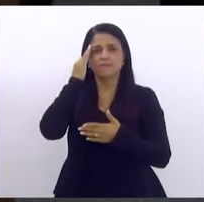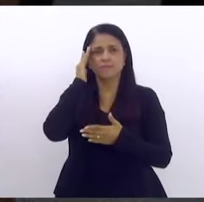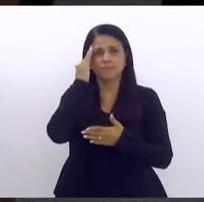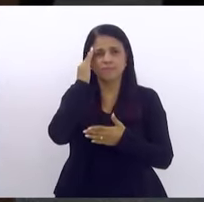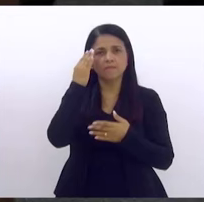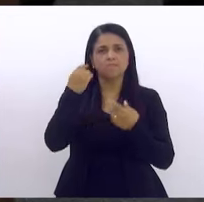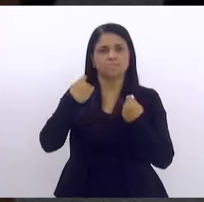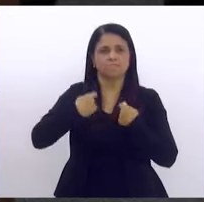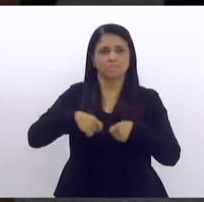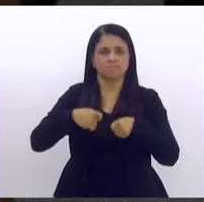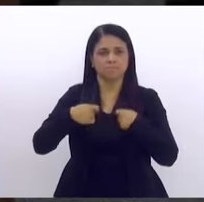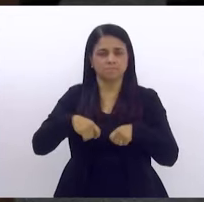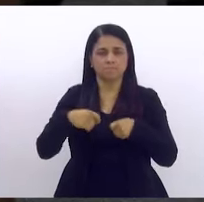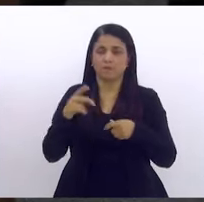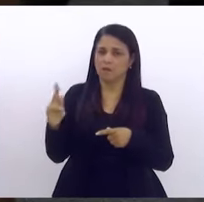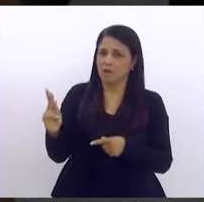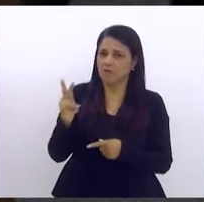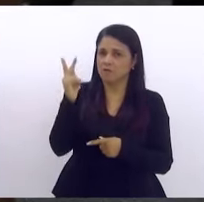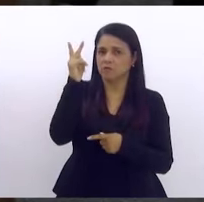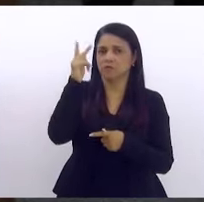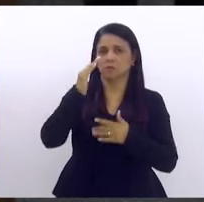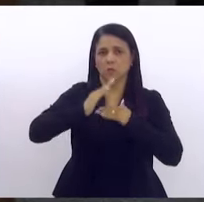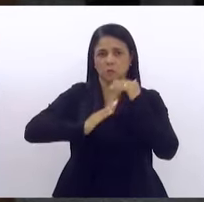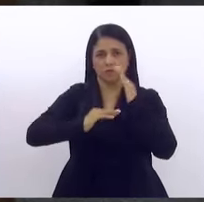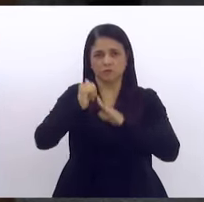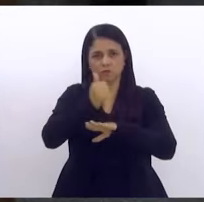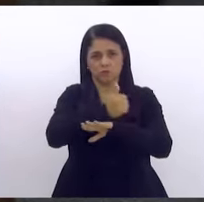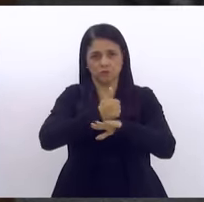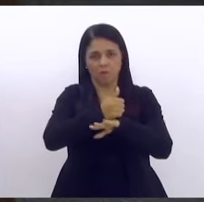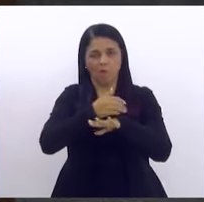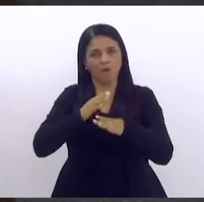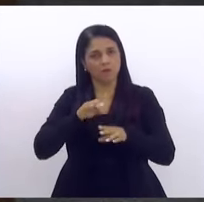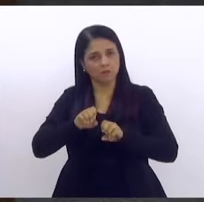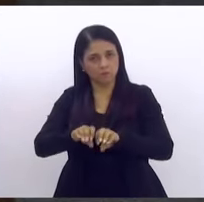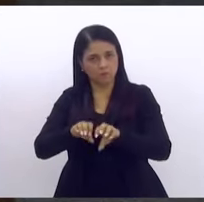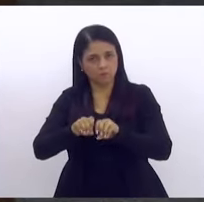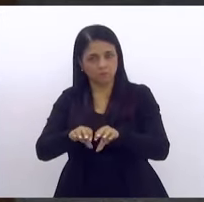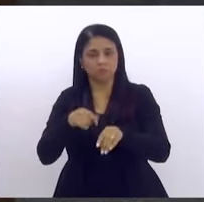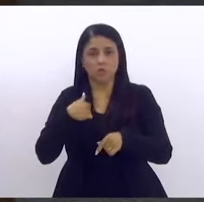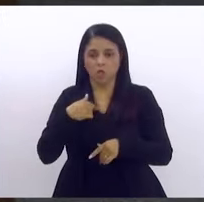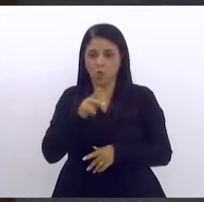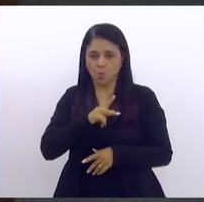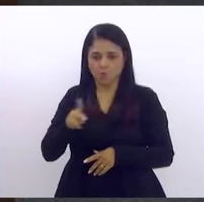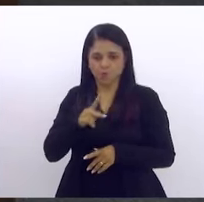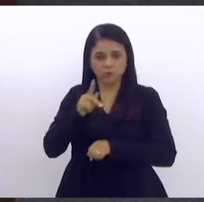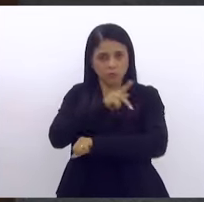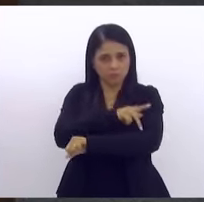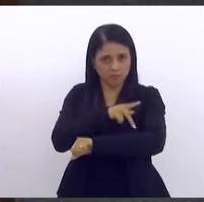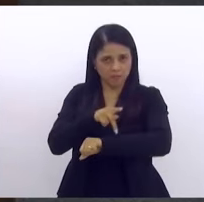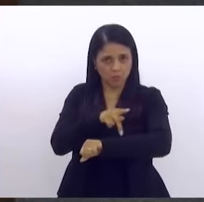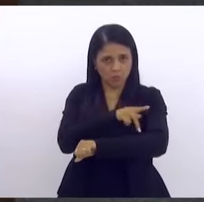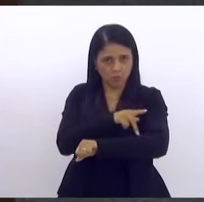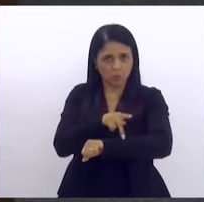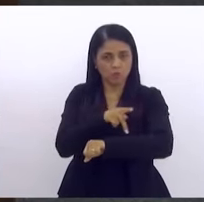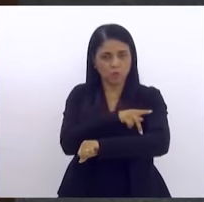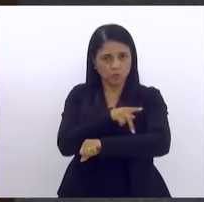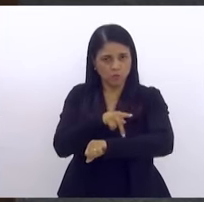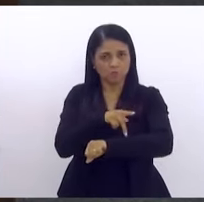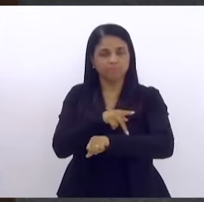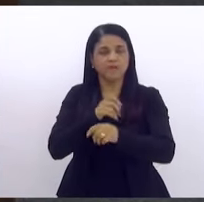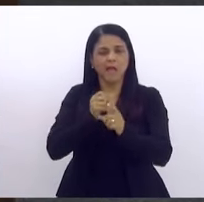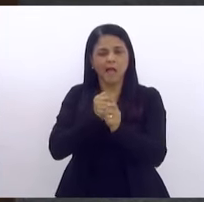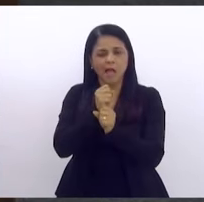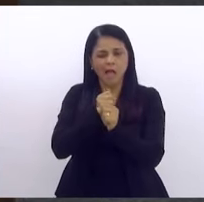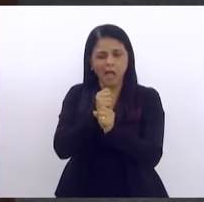a necessidade da valorização dos profissionais da área da educação. Sou professora, sou pedagoga, e a gente vem há anos